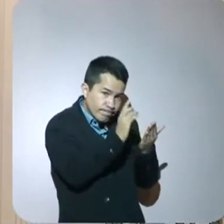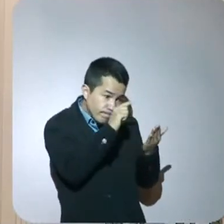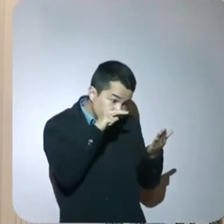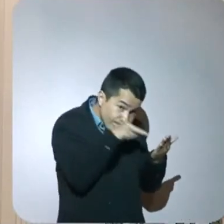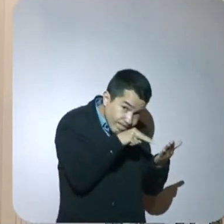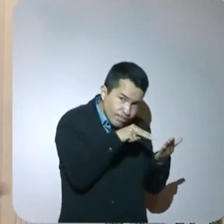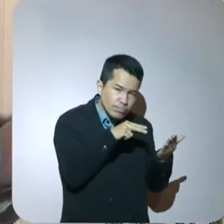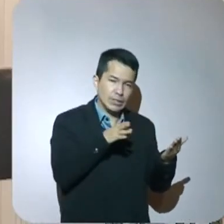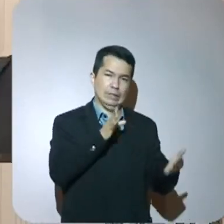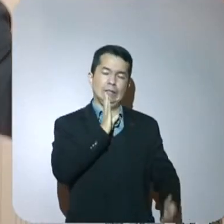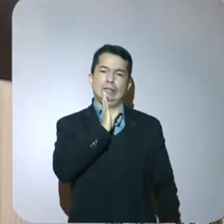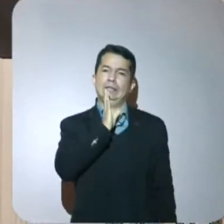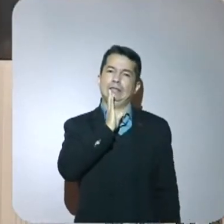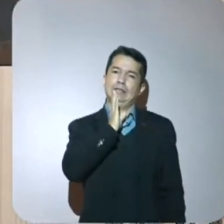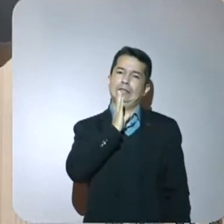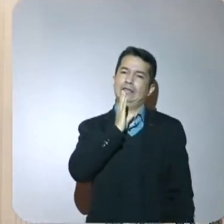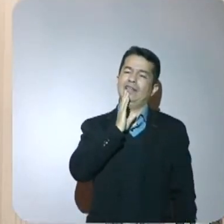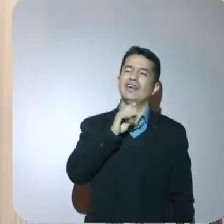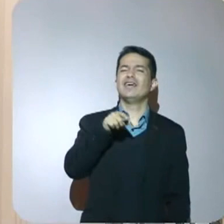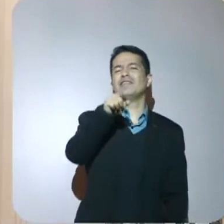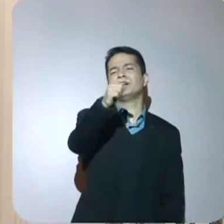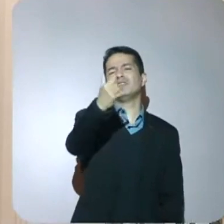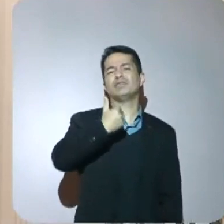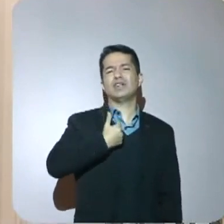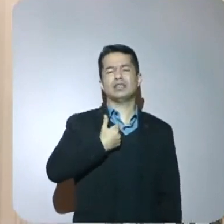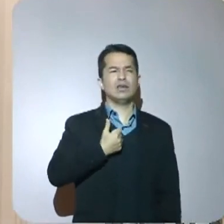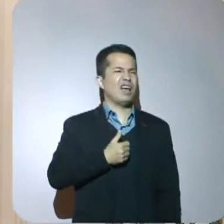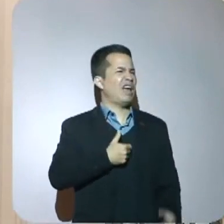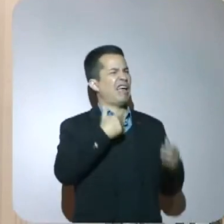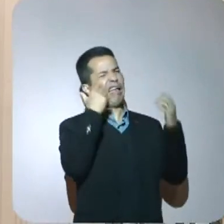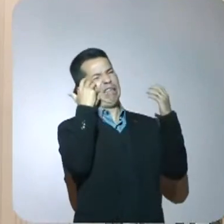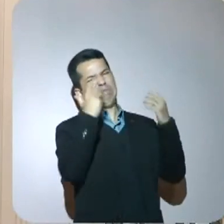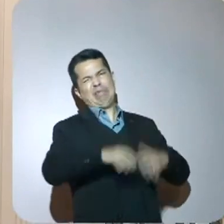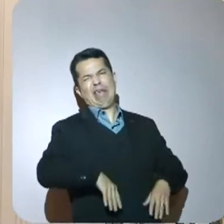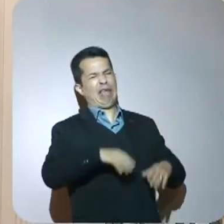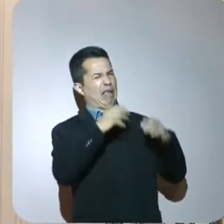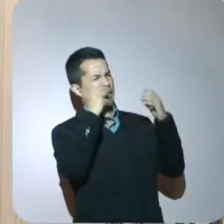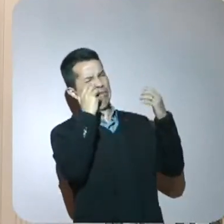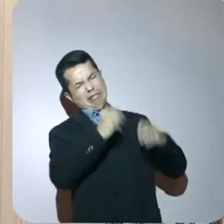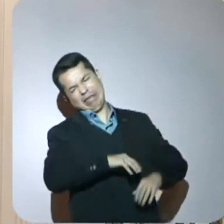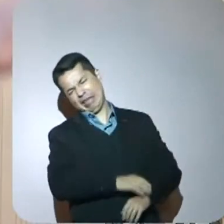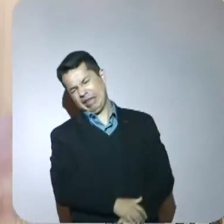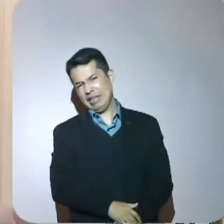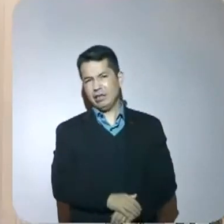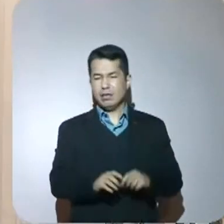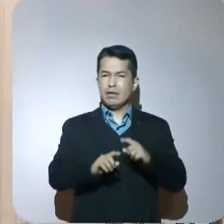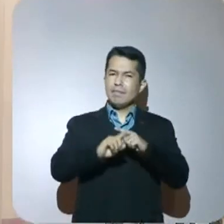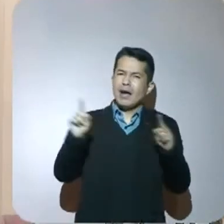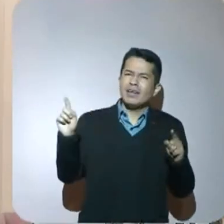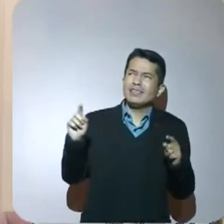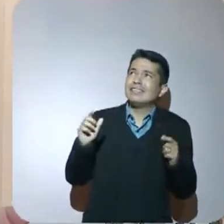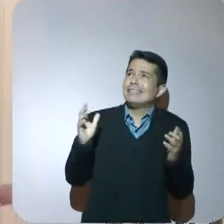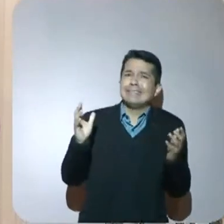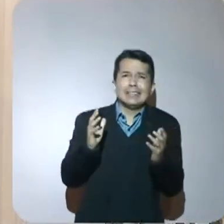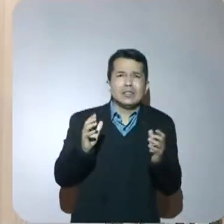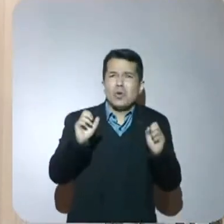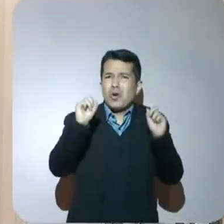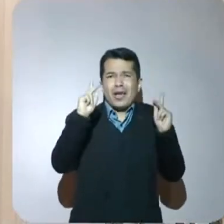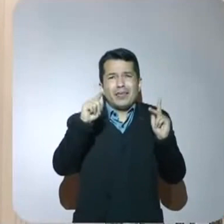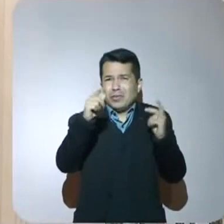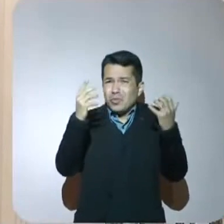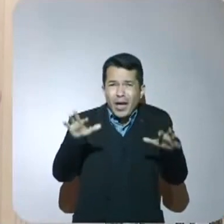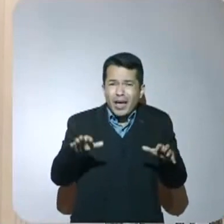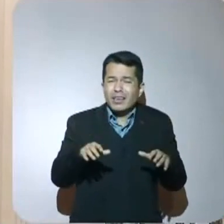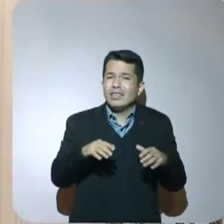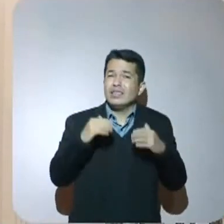Deus. Eu não quero fazer nada disso, pastor. Então, por favor, leia a Bíblia toda. Faça